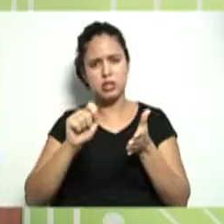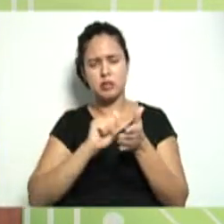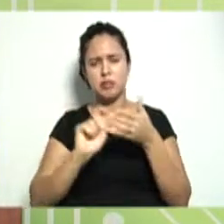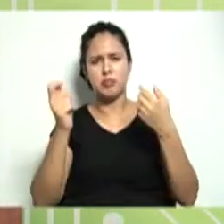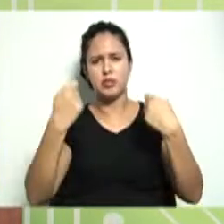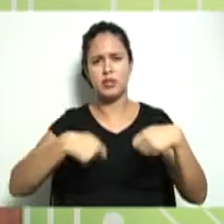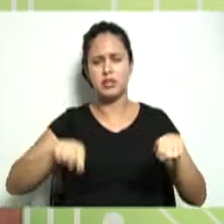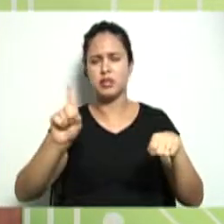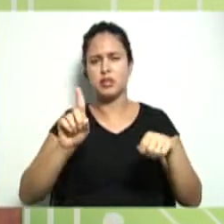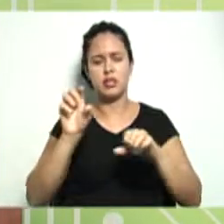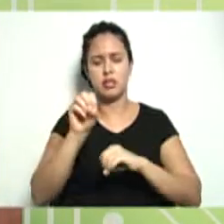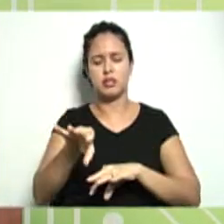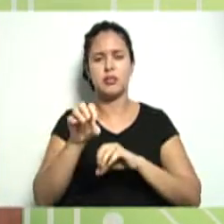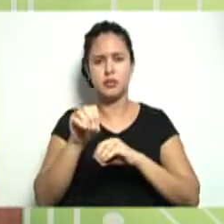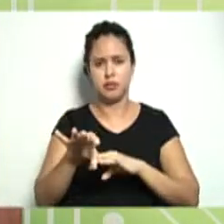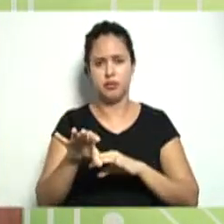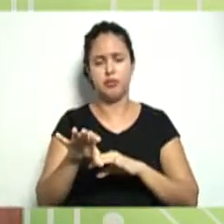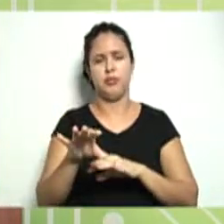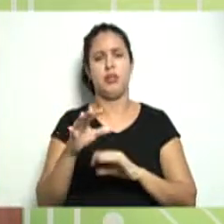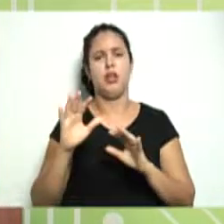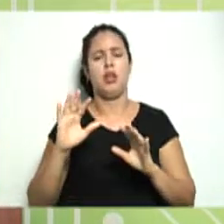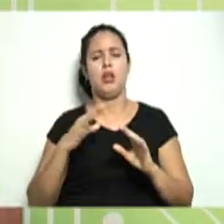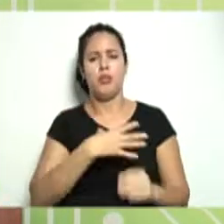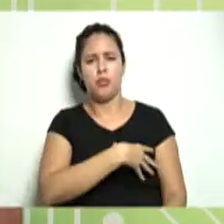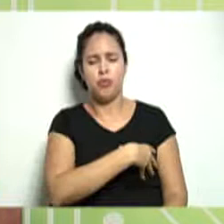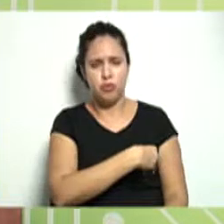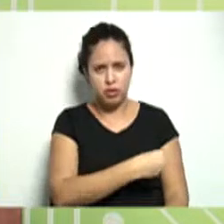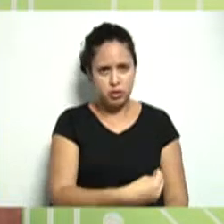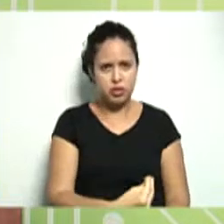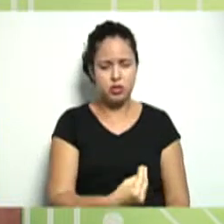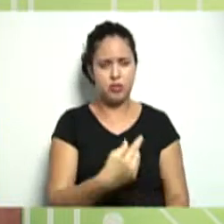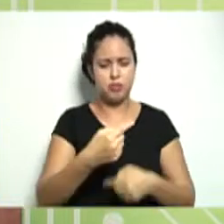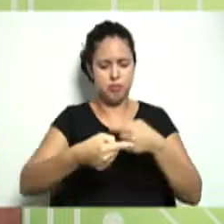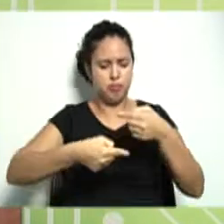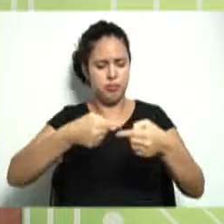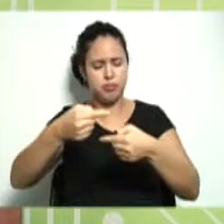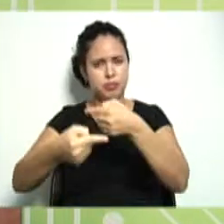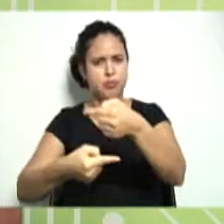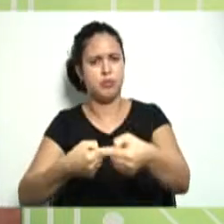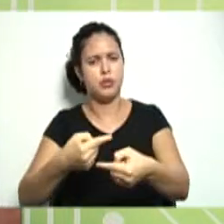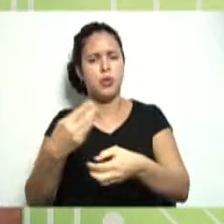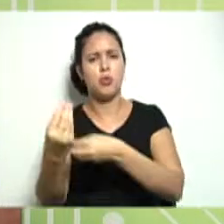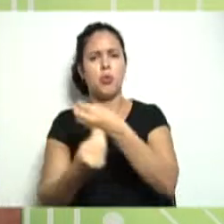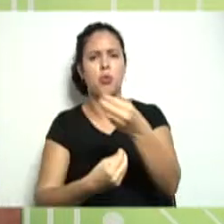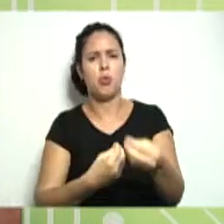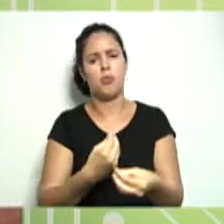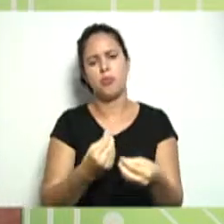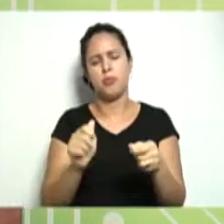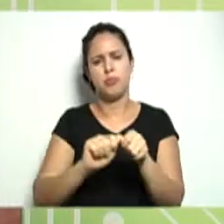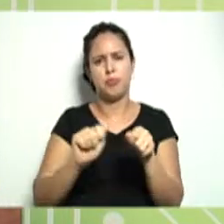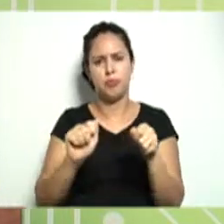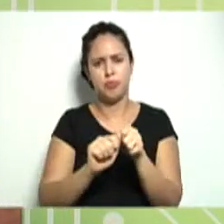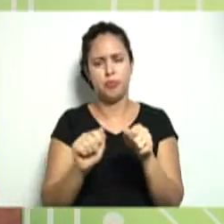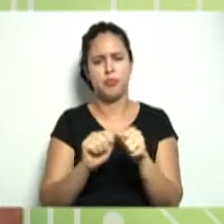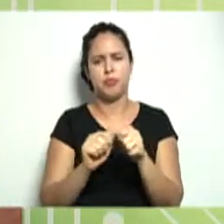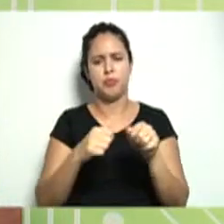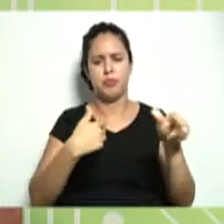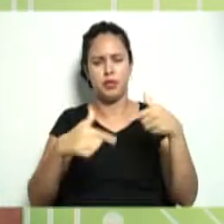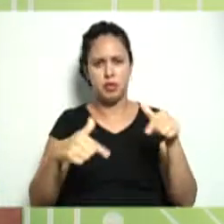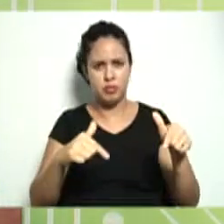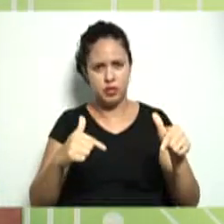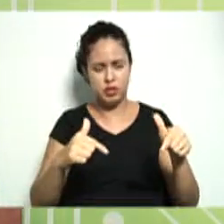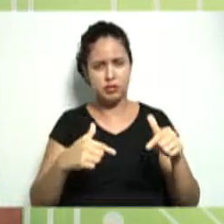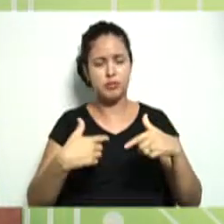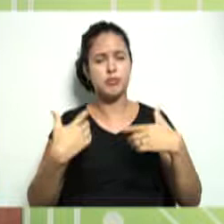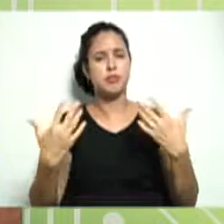você ensinar aos seus filhos, ensinar aos seus descendentes como realizar determinado tipo de trabalho. Então, desde